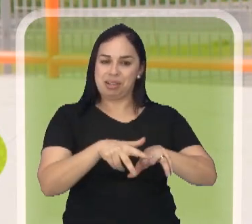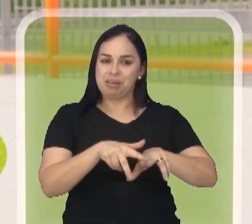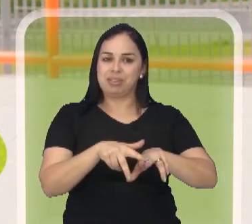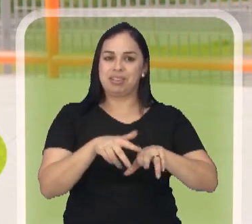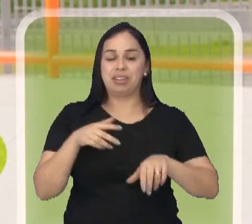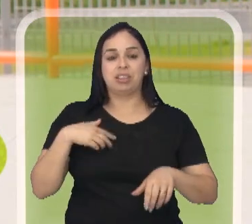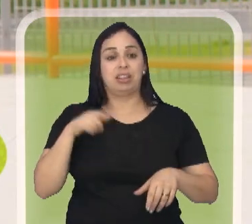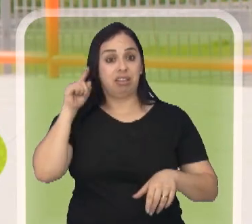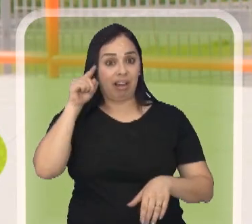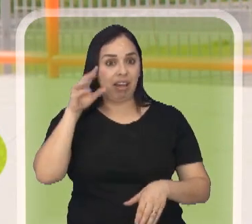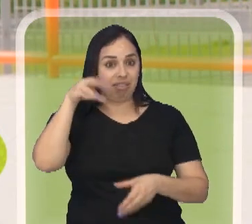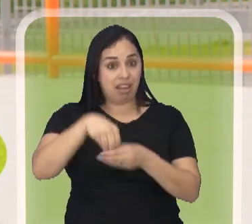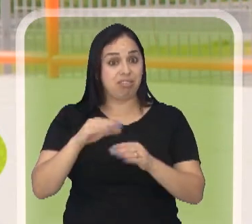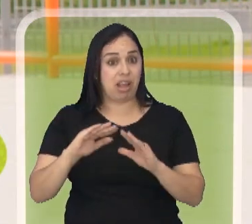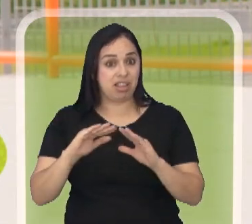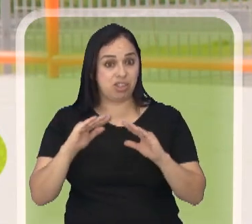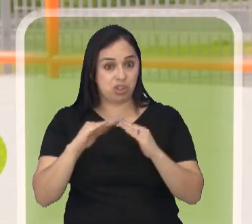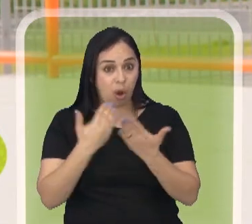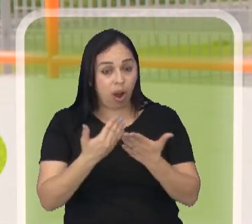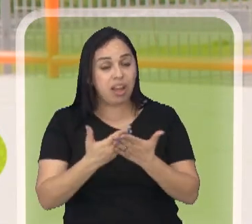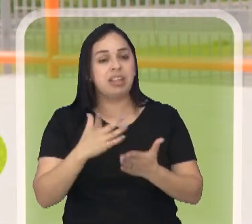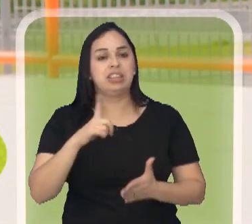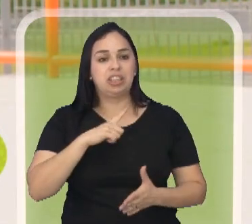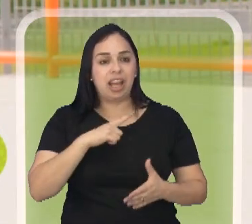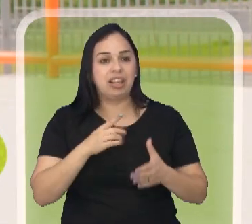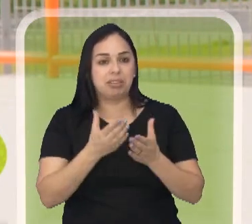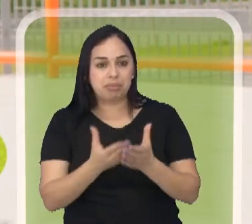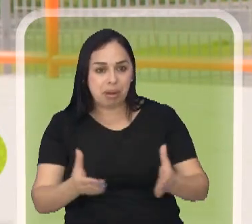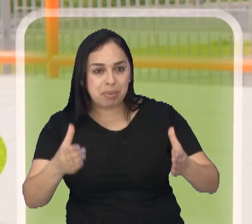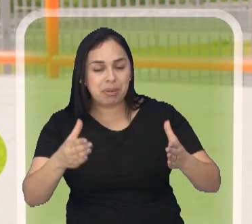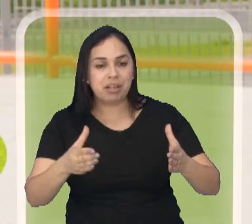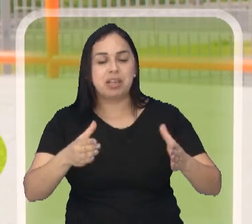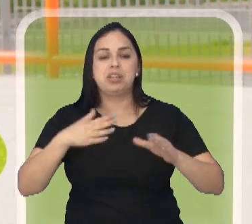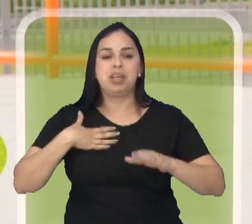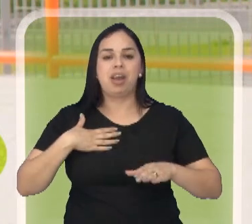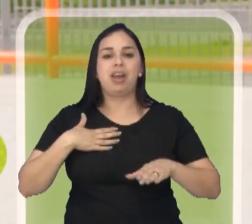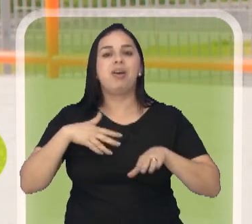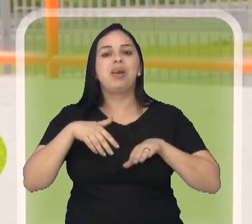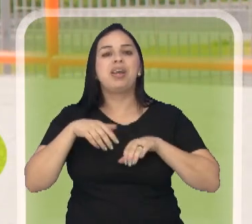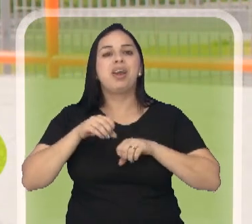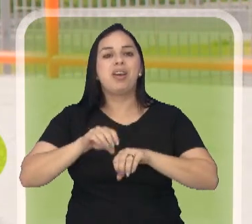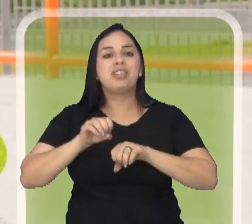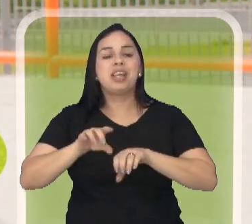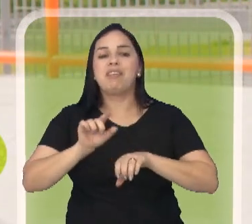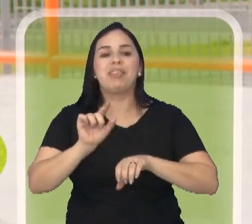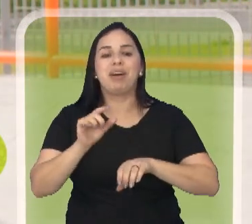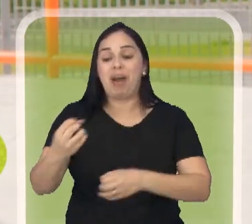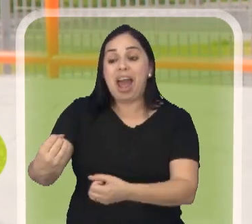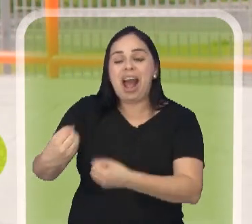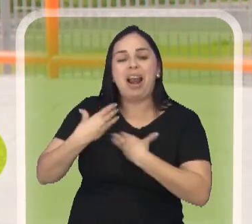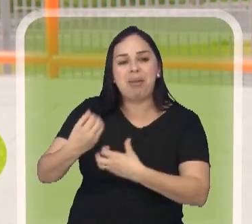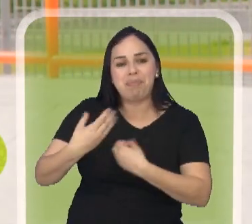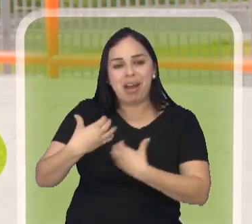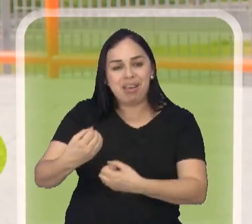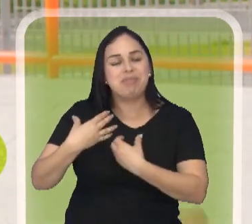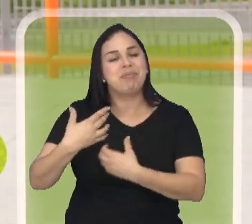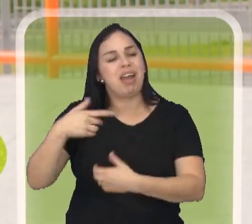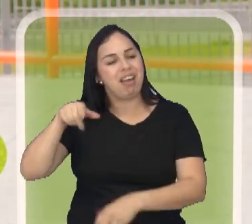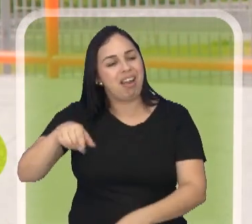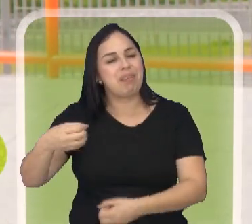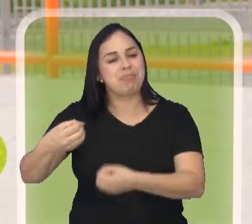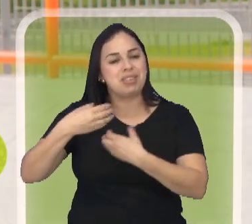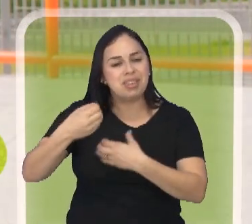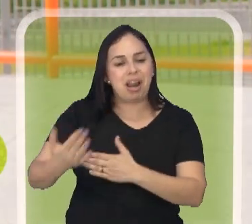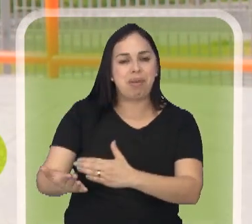tínhamos uma pista de skate no colégio e nesses dias que eu fazia a disciplina do skate, quem dava aula para mim era a Pamela. É uma história muito legal, que